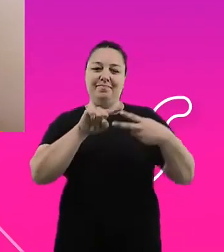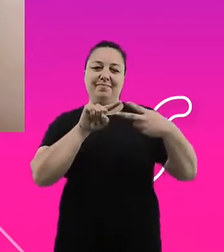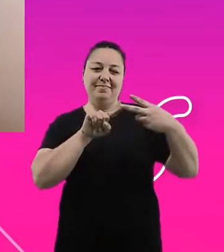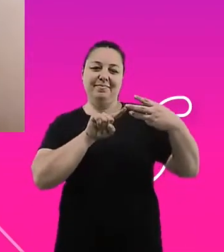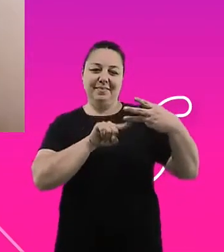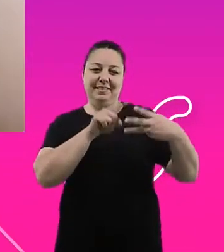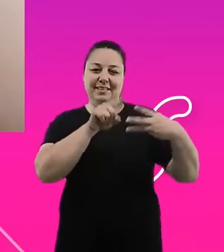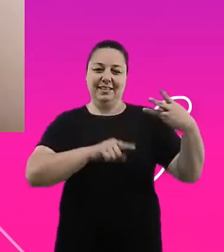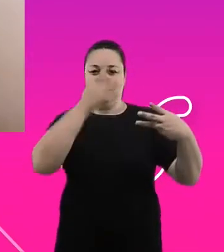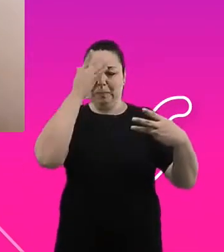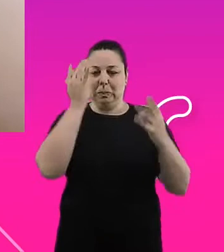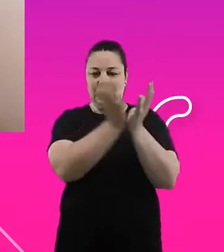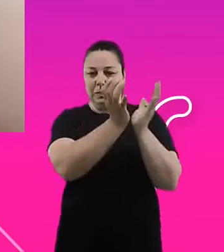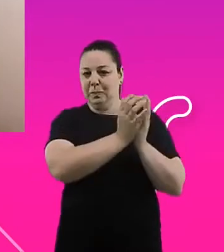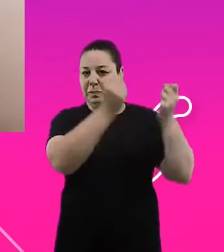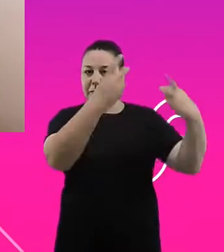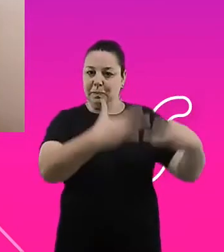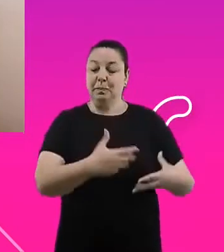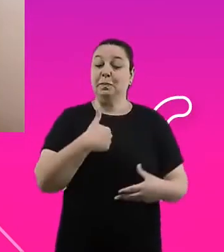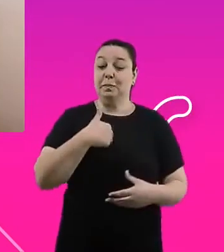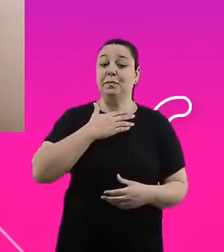meus colegas aqui, panelistas.